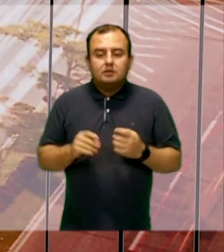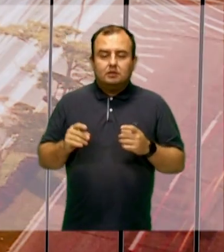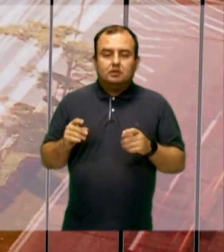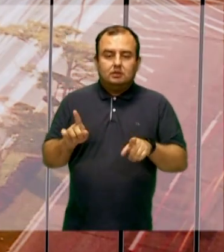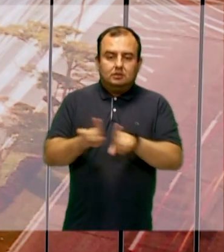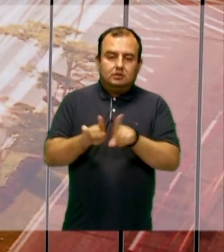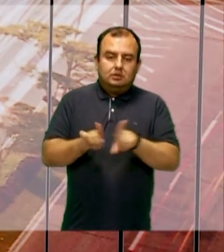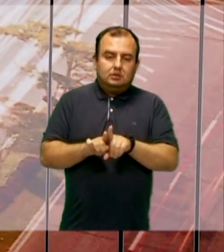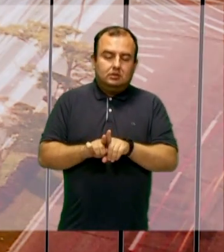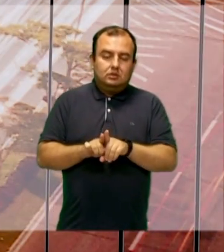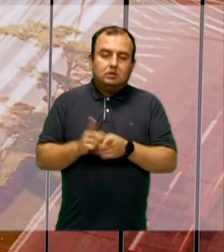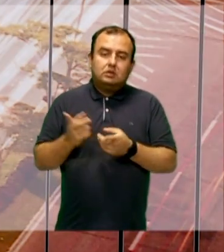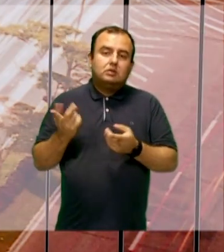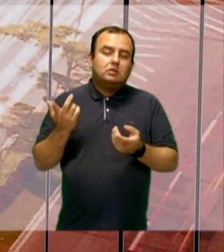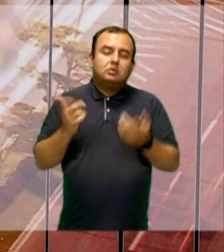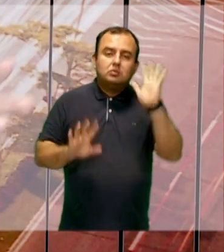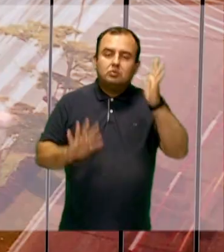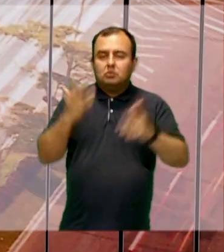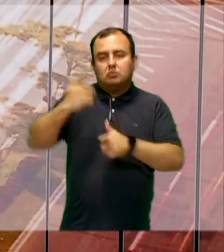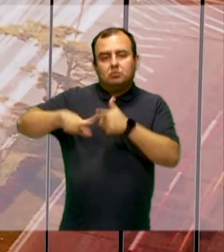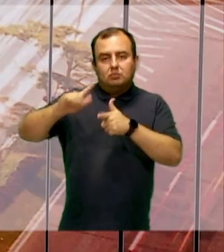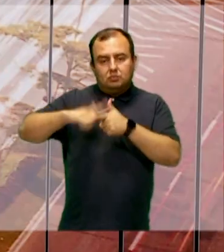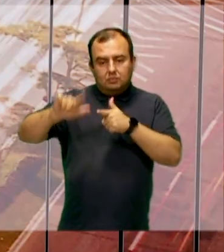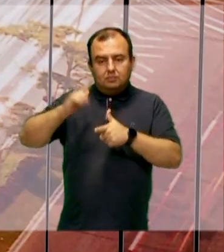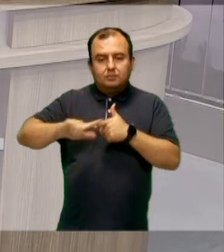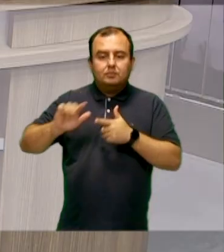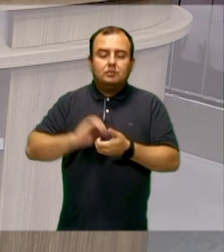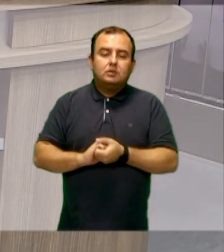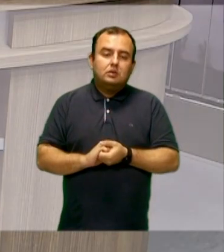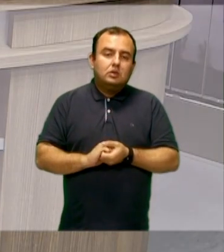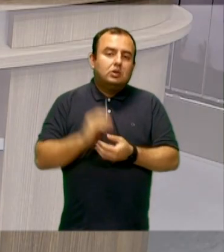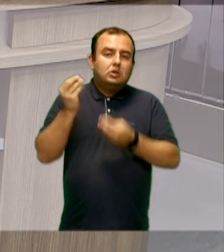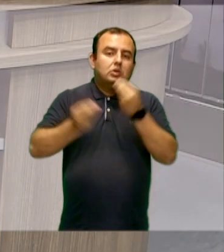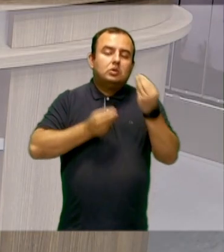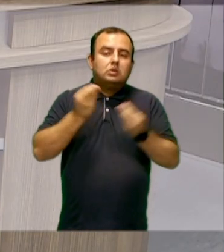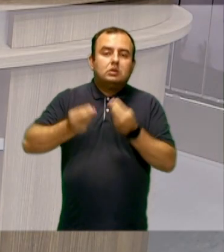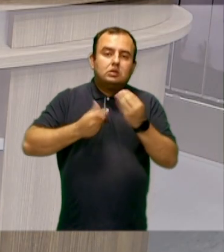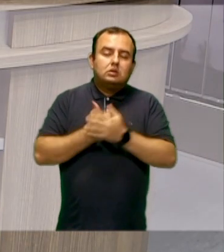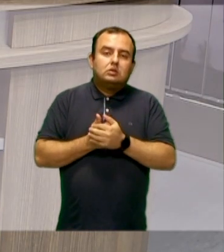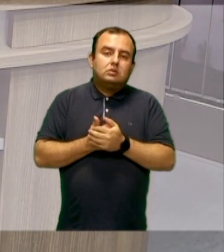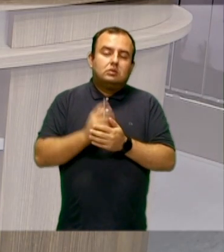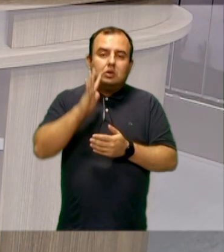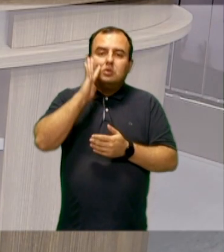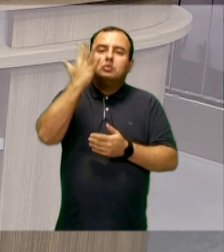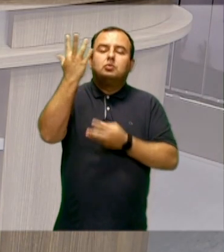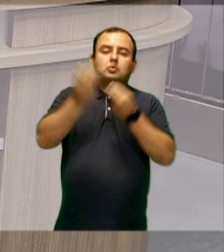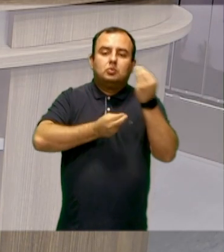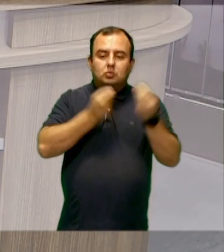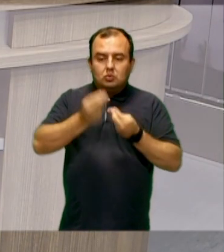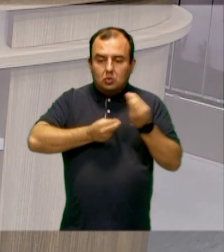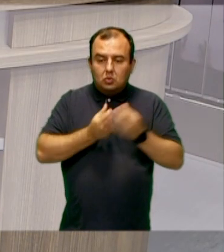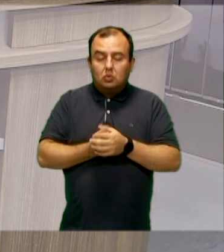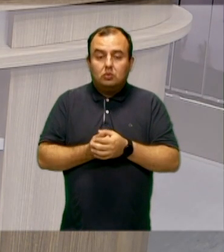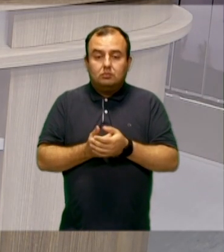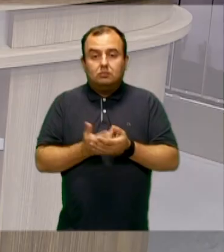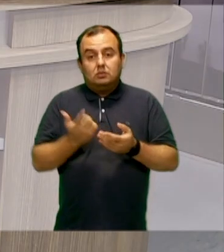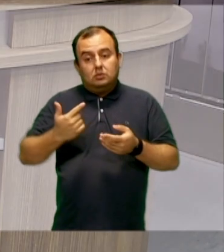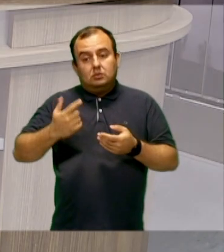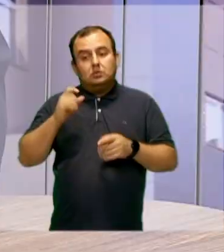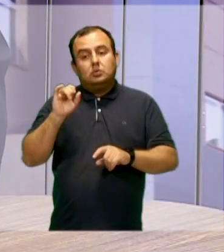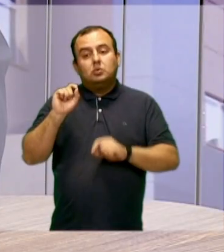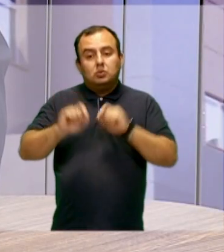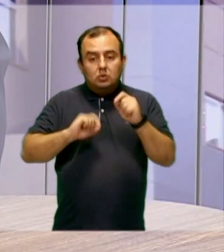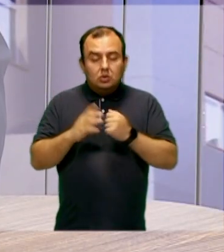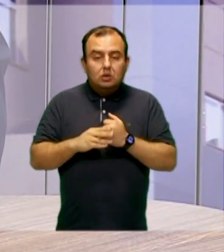o que acaba dando furos no estoque. Como é que está sendo resolvido isso? Isso a gente